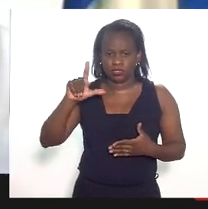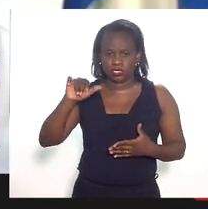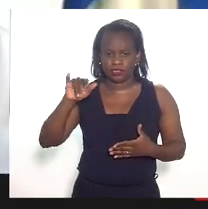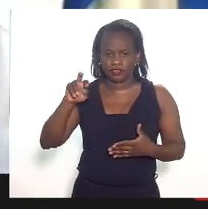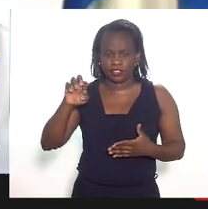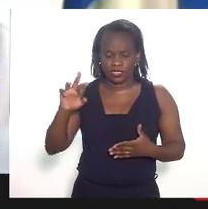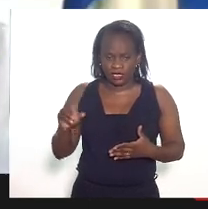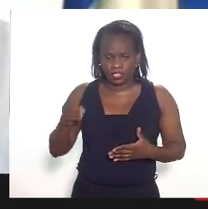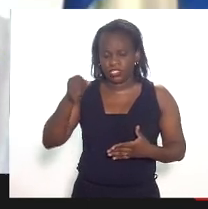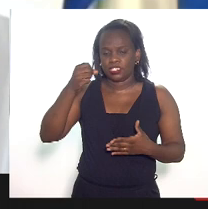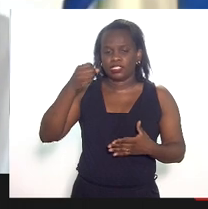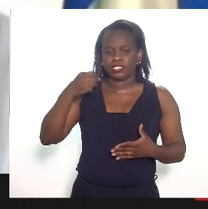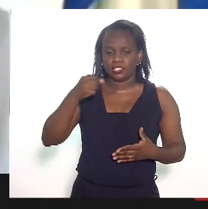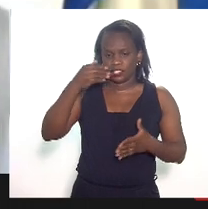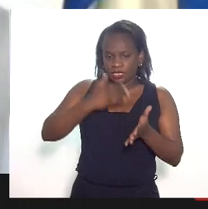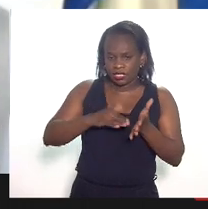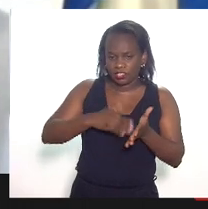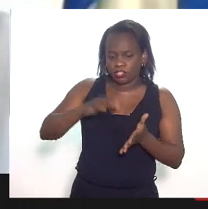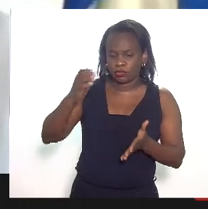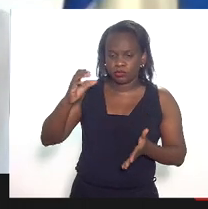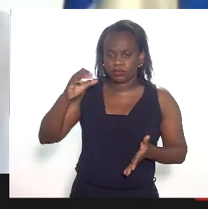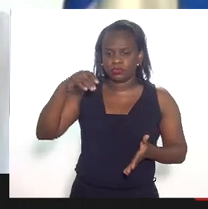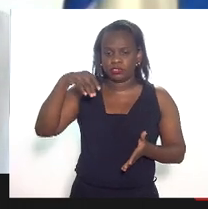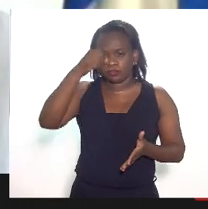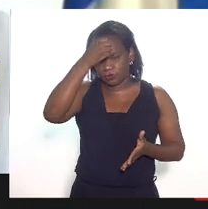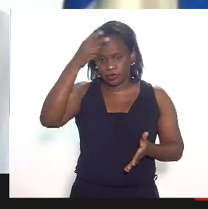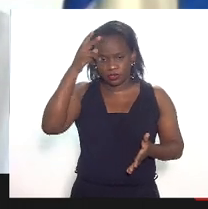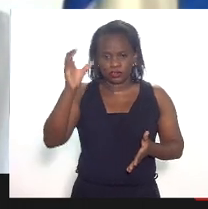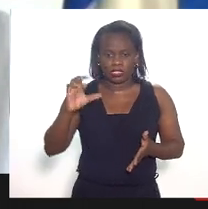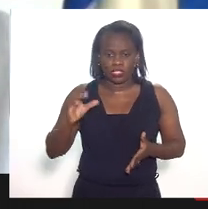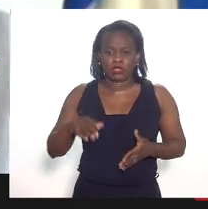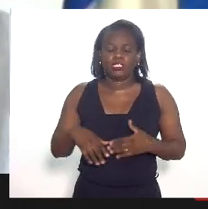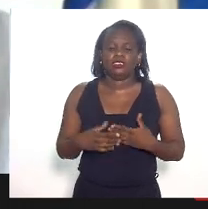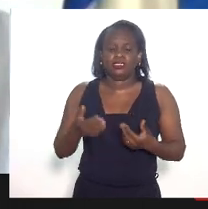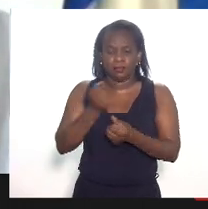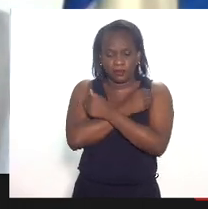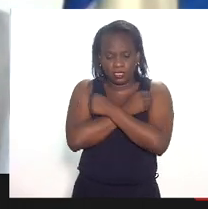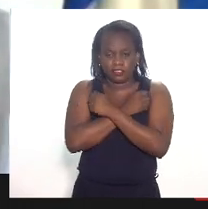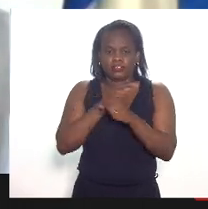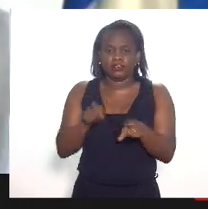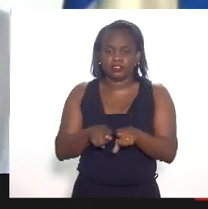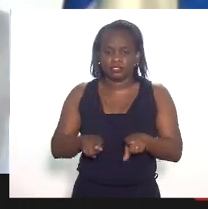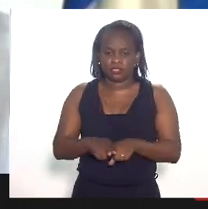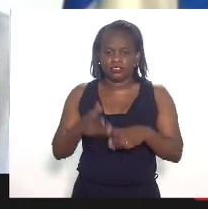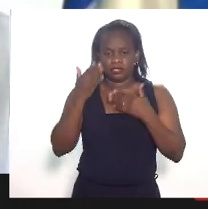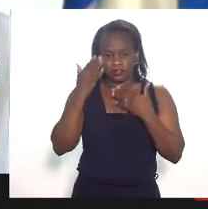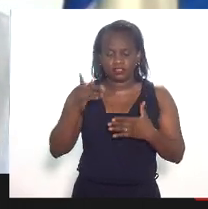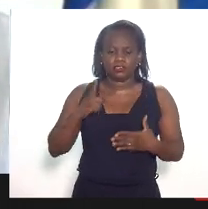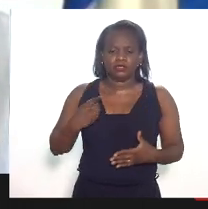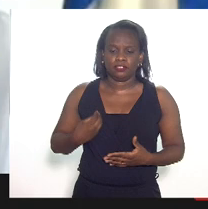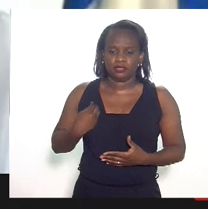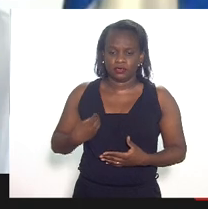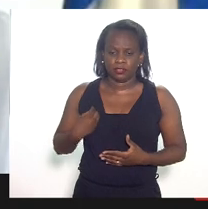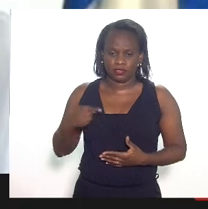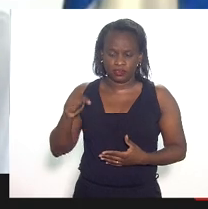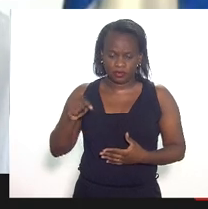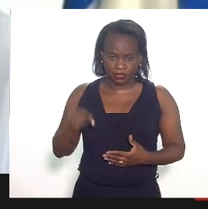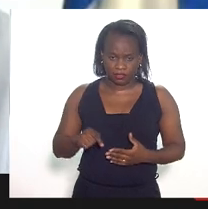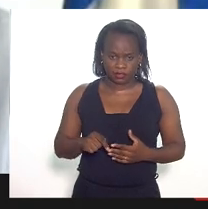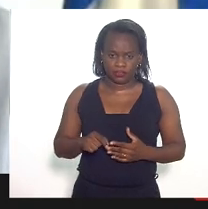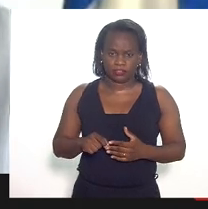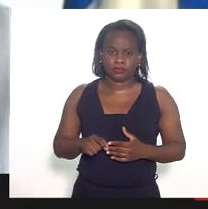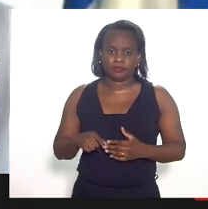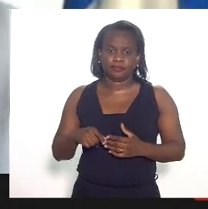de Niterói. Um abraço para o secretário Rodrigo Oliveira e agradeço, Rodrigo, a sua presença aqui